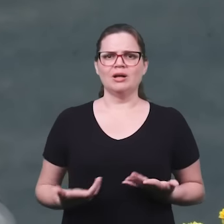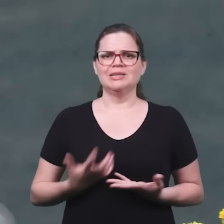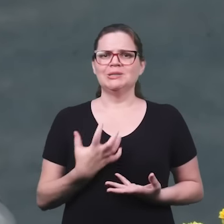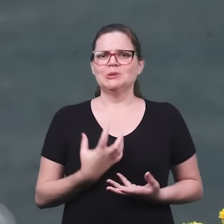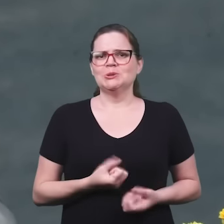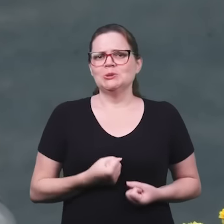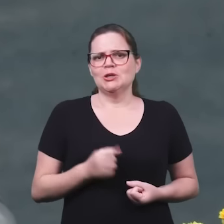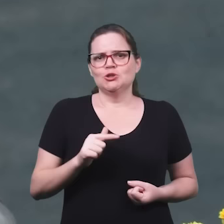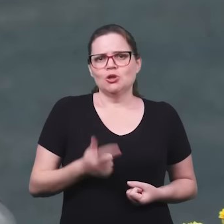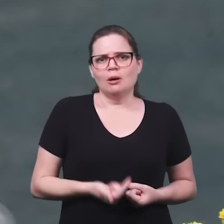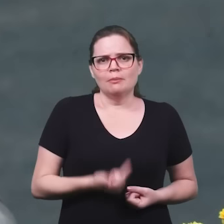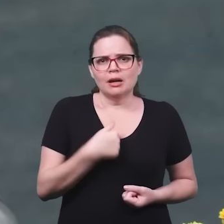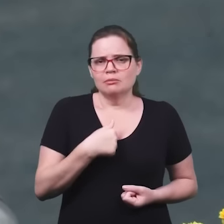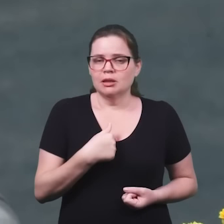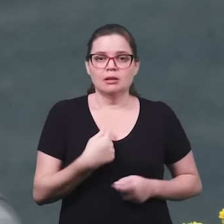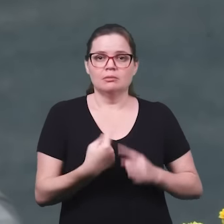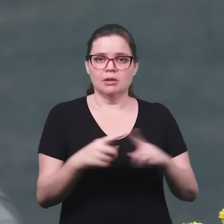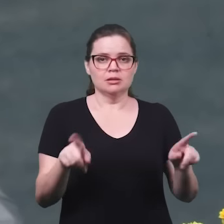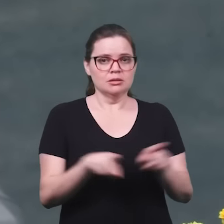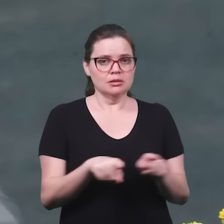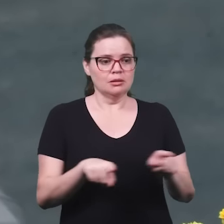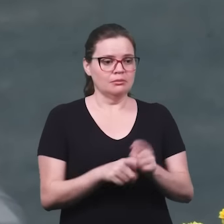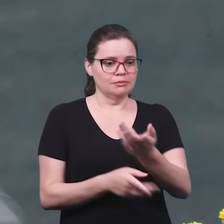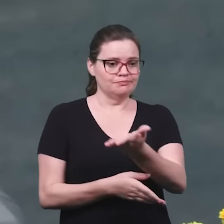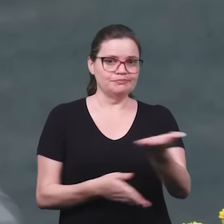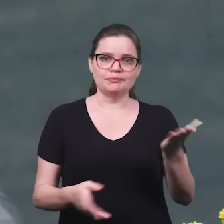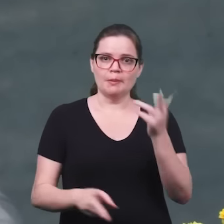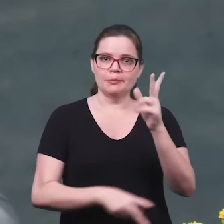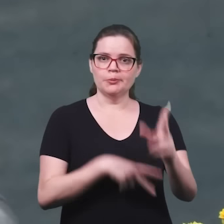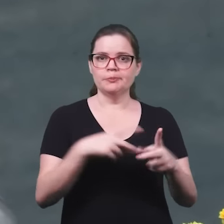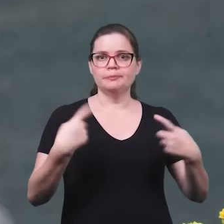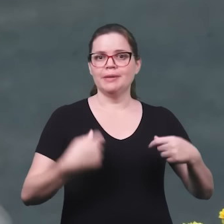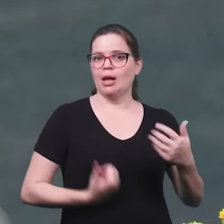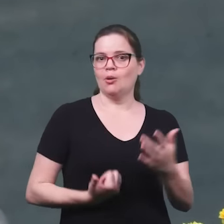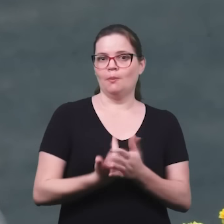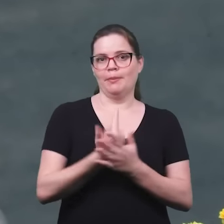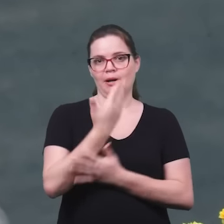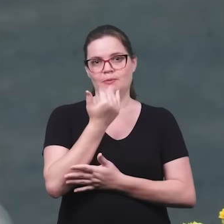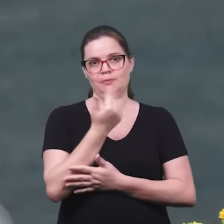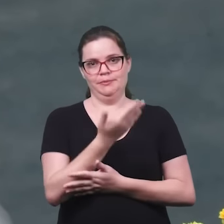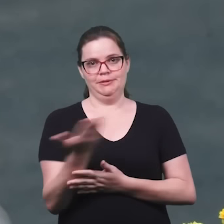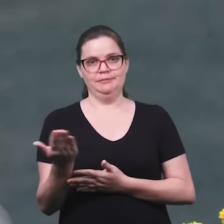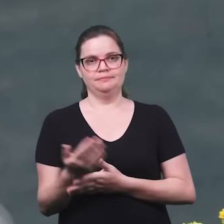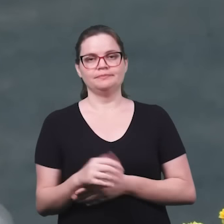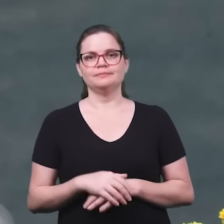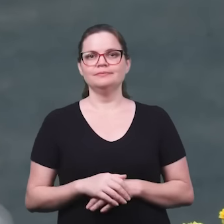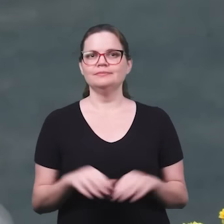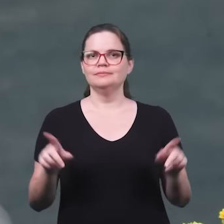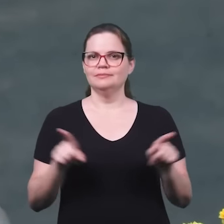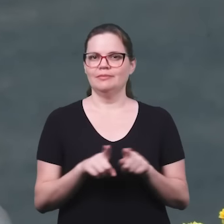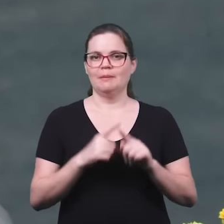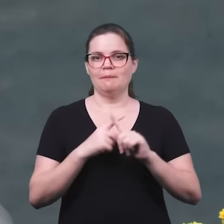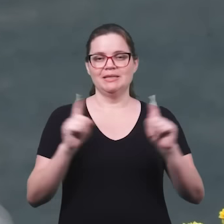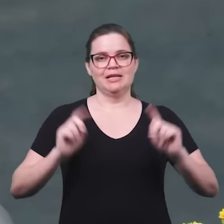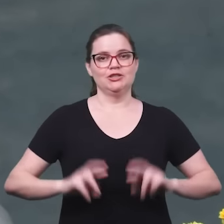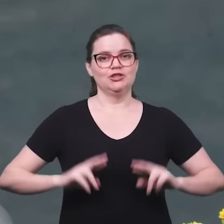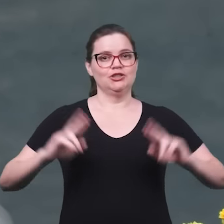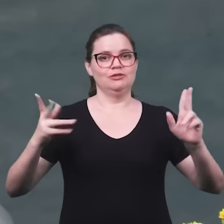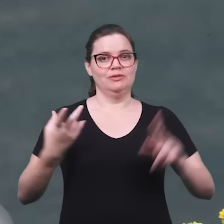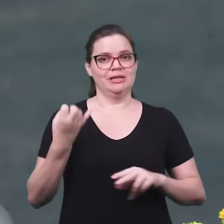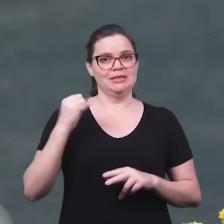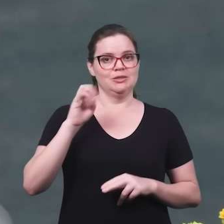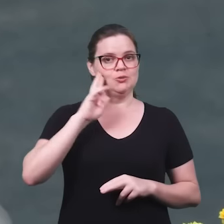para ele, profissional, mas era para a própria população que precisava do peixe para se alimentar. A diferença é quando Jesus está